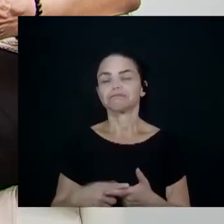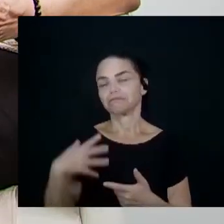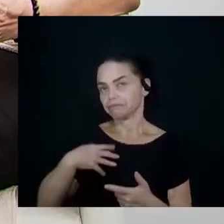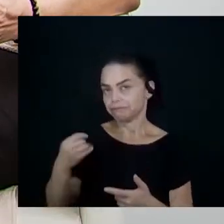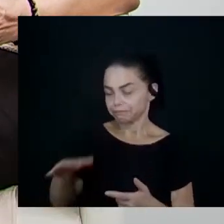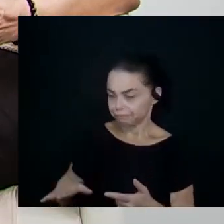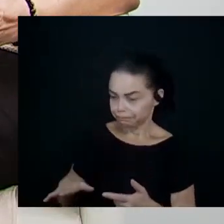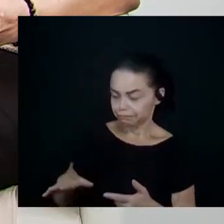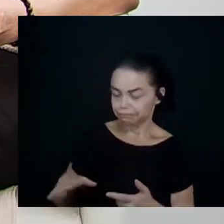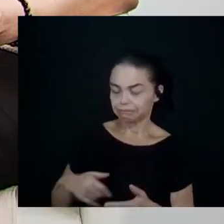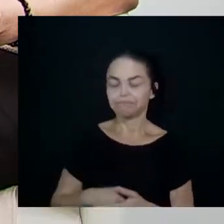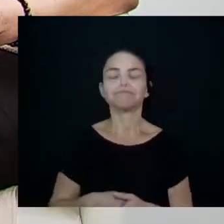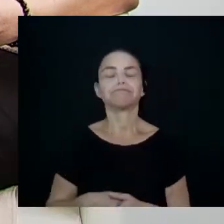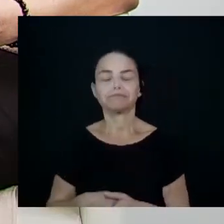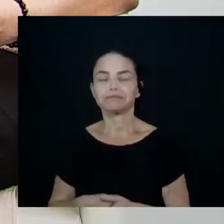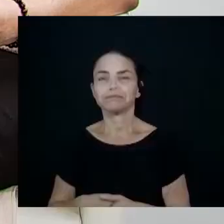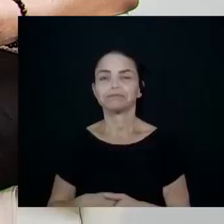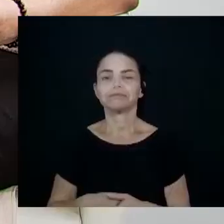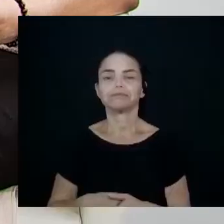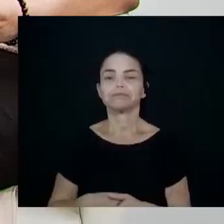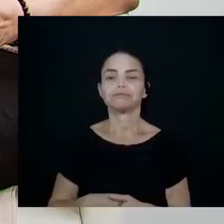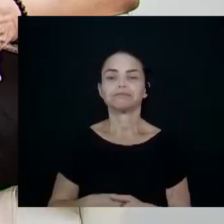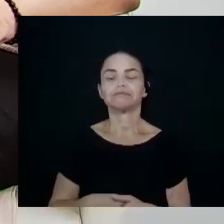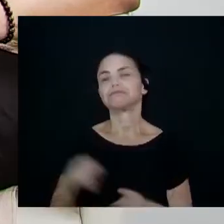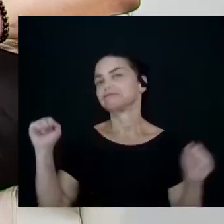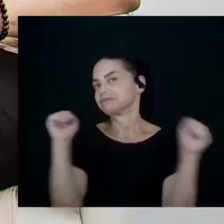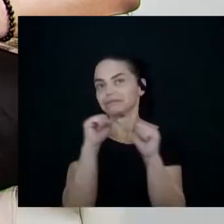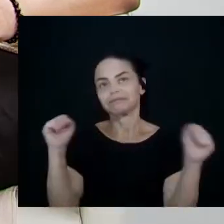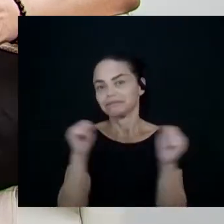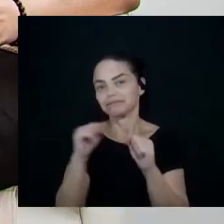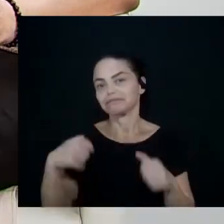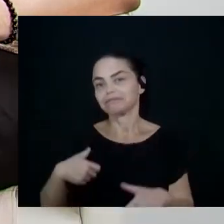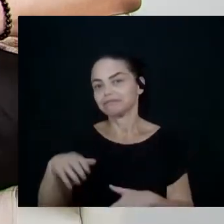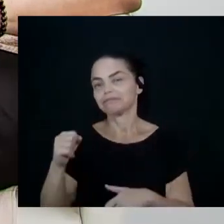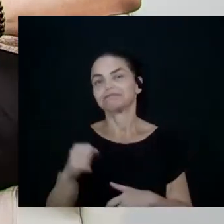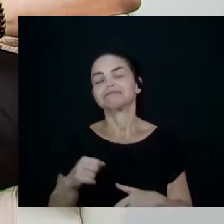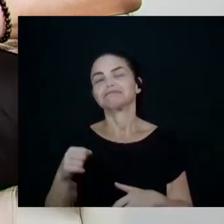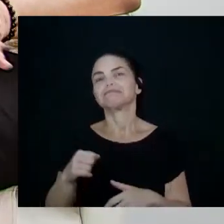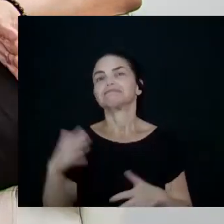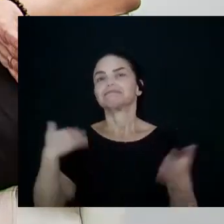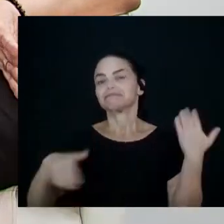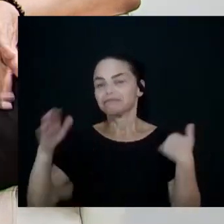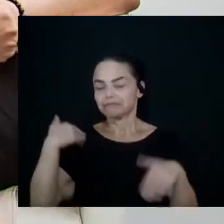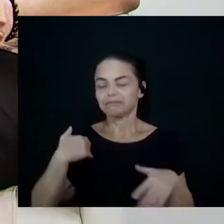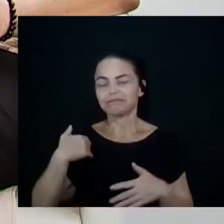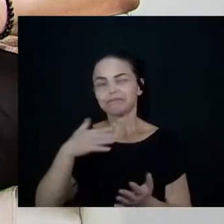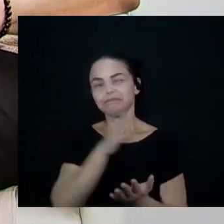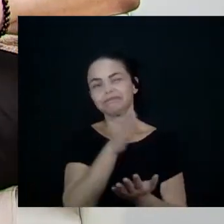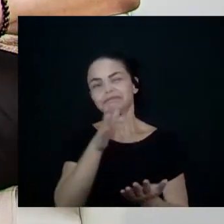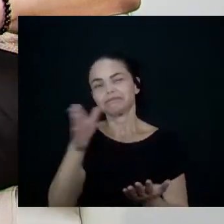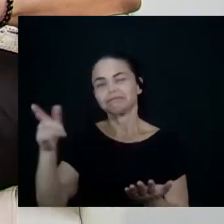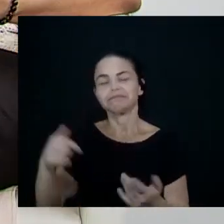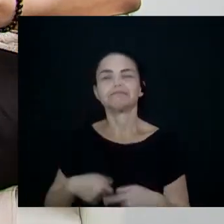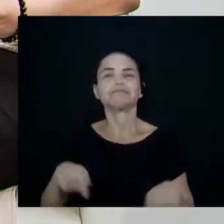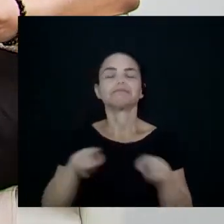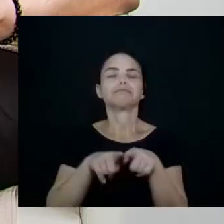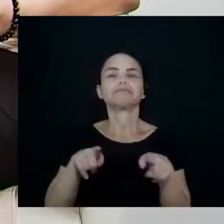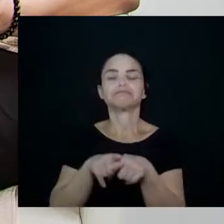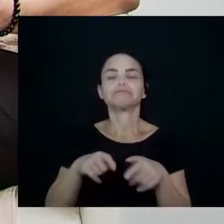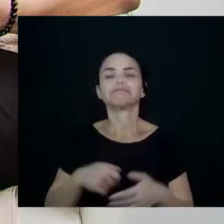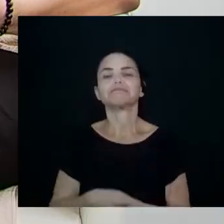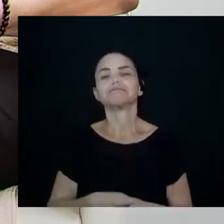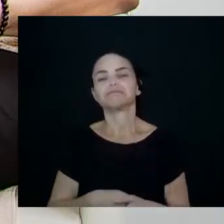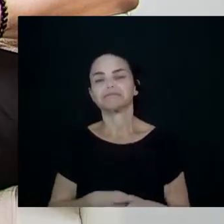menina pequena, né? E adorava levar minha filha para passear em vários lugares. E